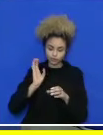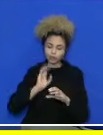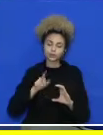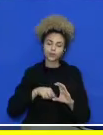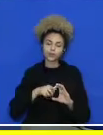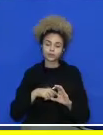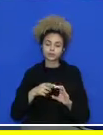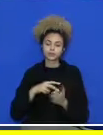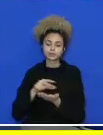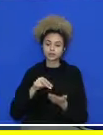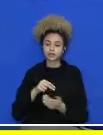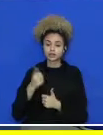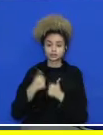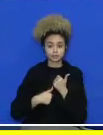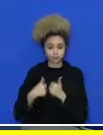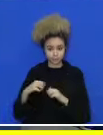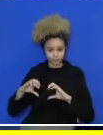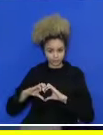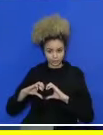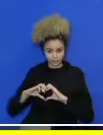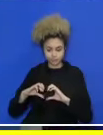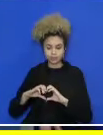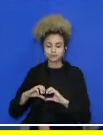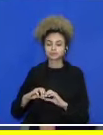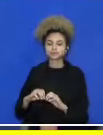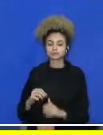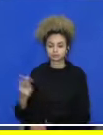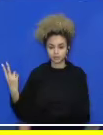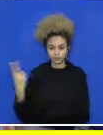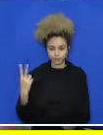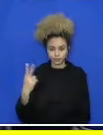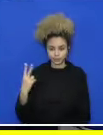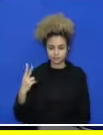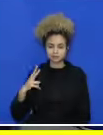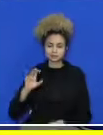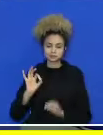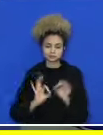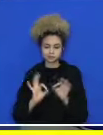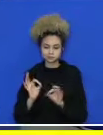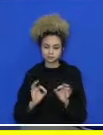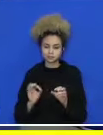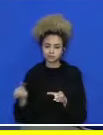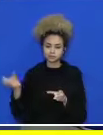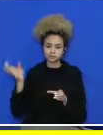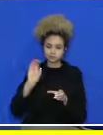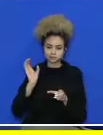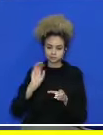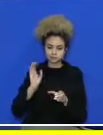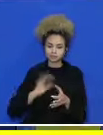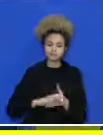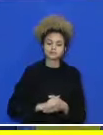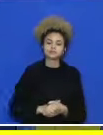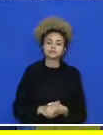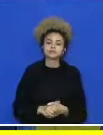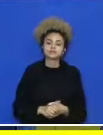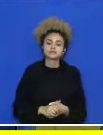para o sorteio do Time do Coração. Felipe, nosso colega da Caixa, Beth, nossa garota da sorte, vão realizar este